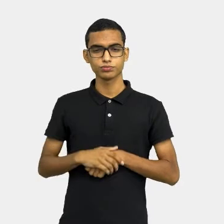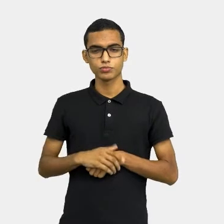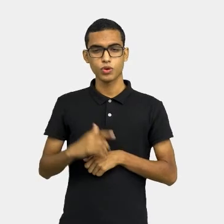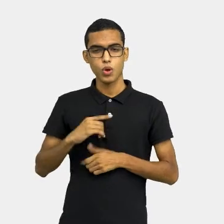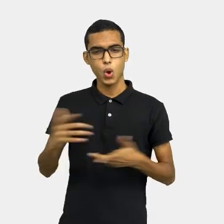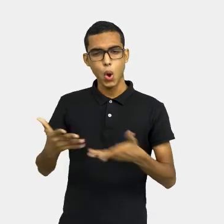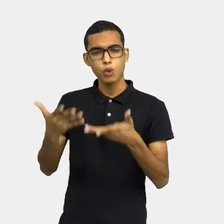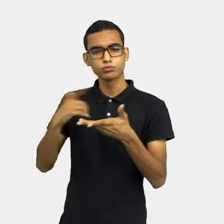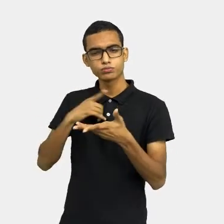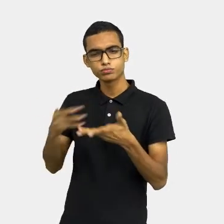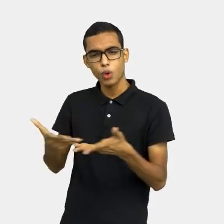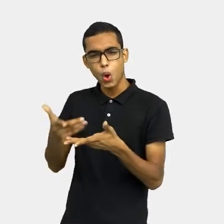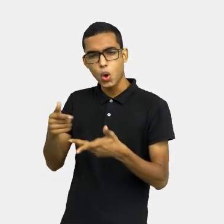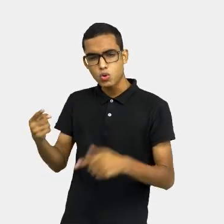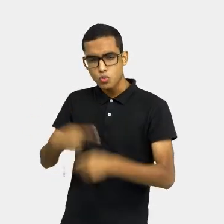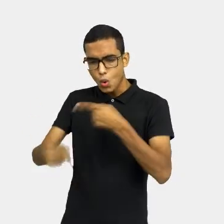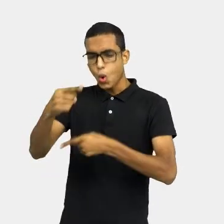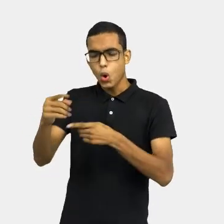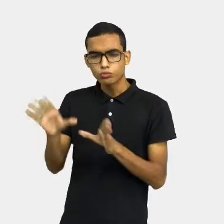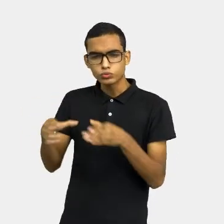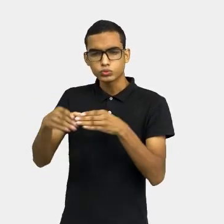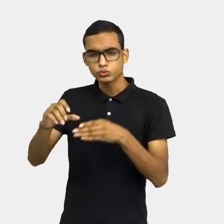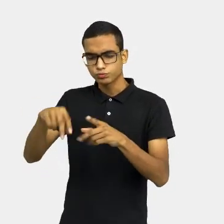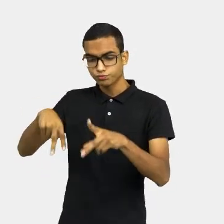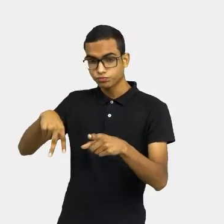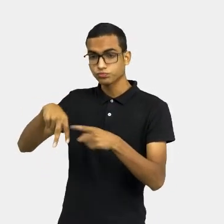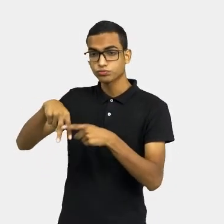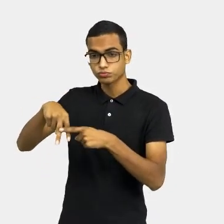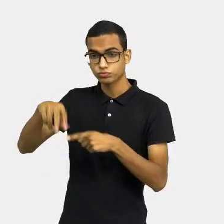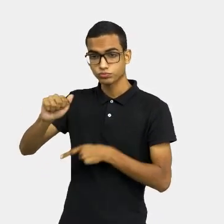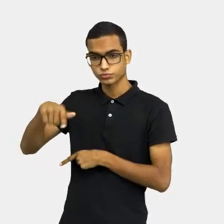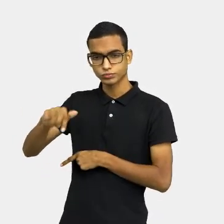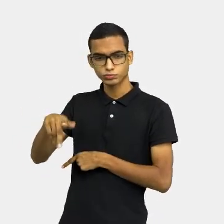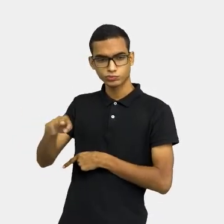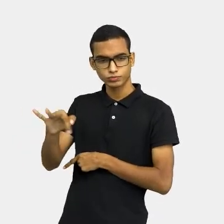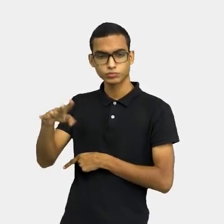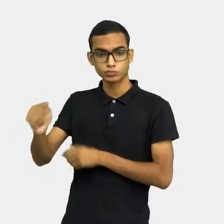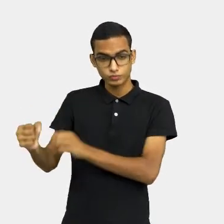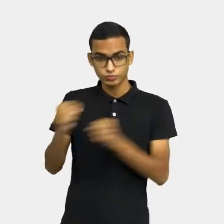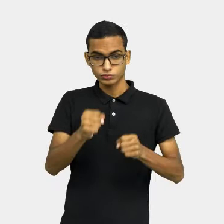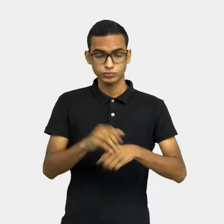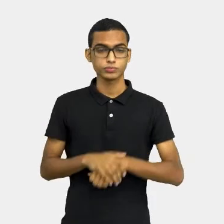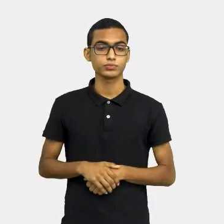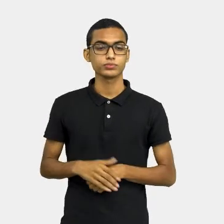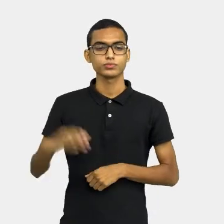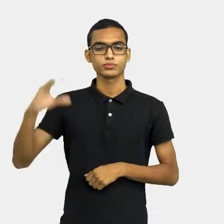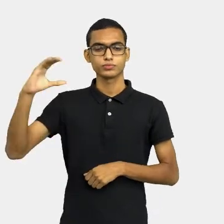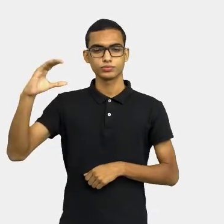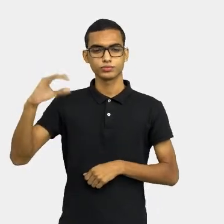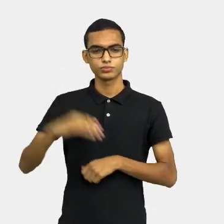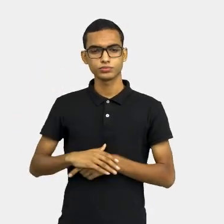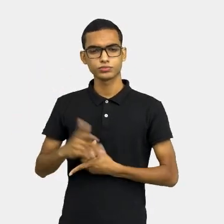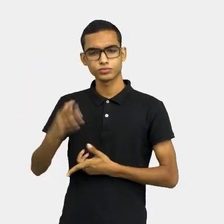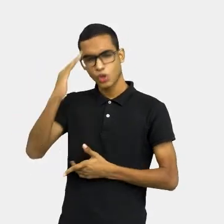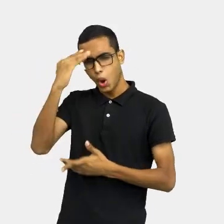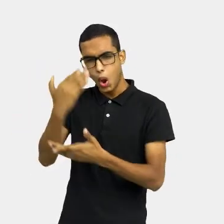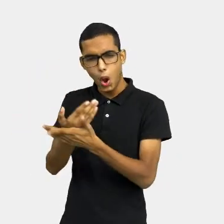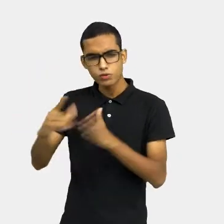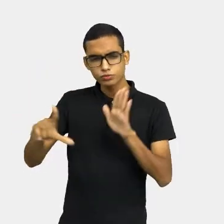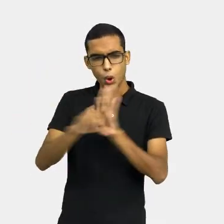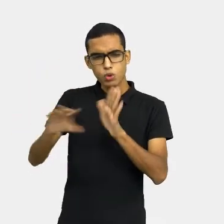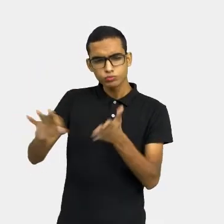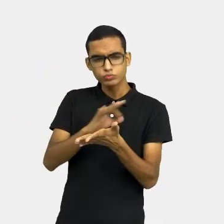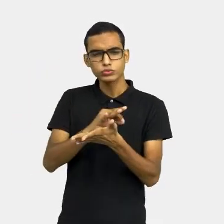ao poder. D, corroeram a crença da legitimidade das democracias liberais. Letra